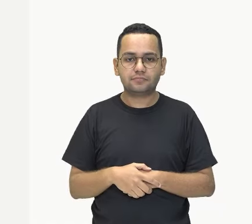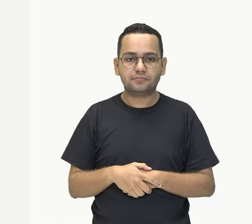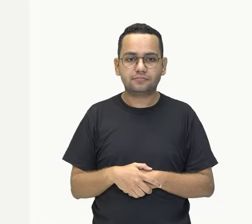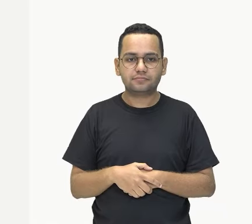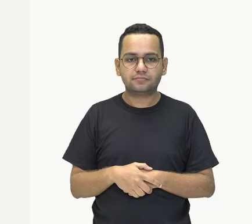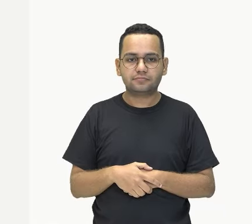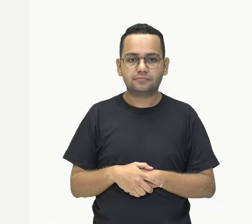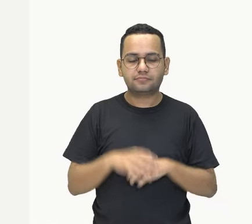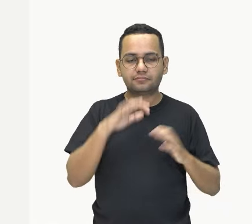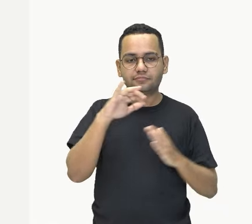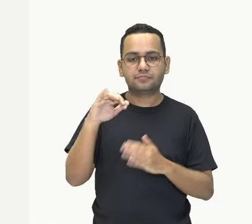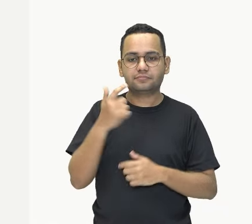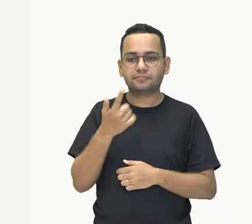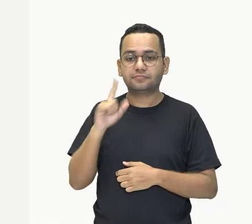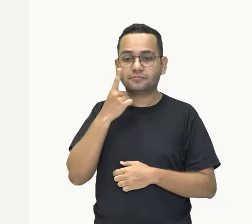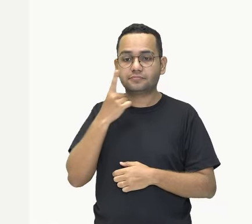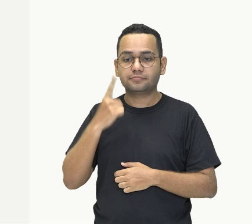praticar.